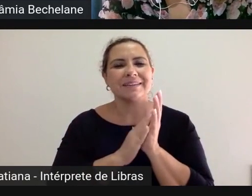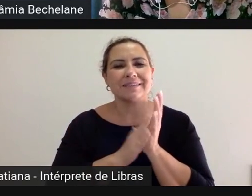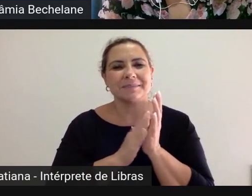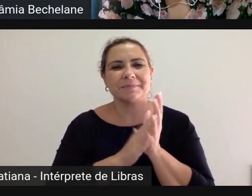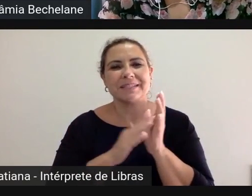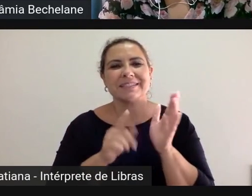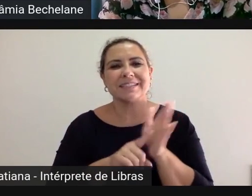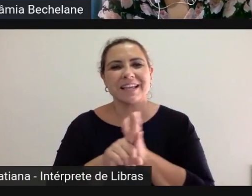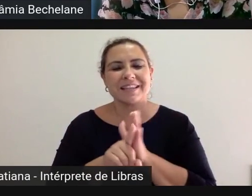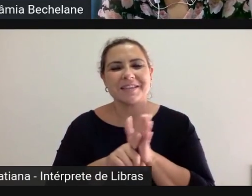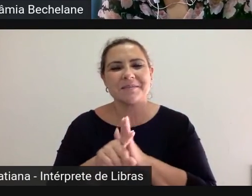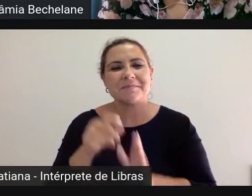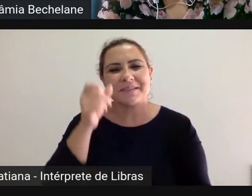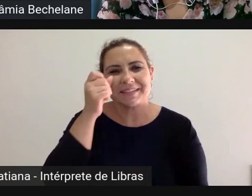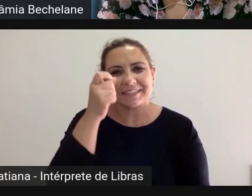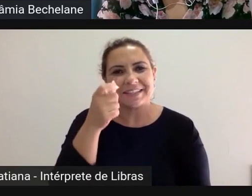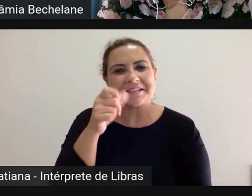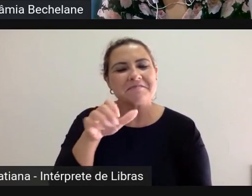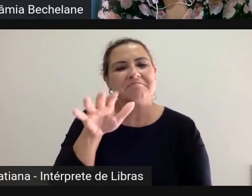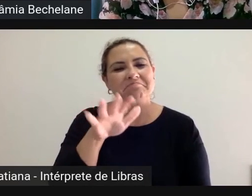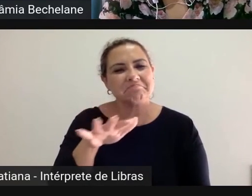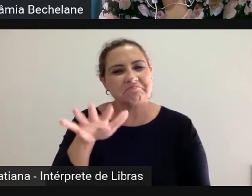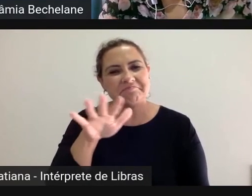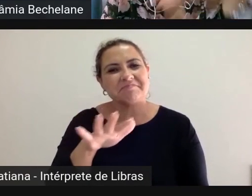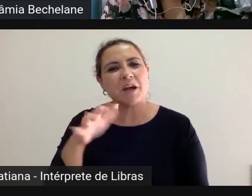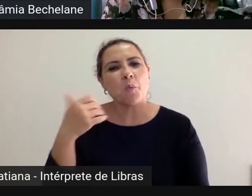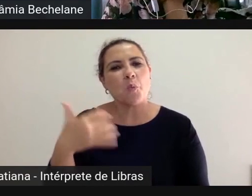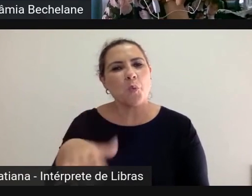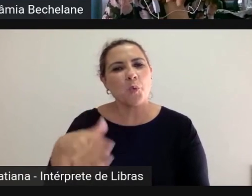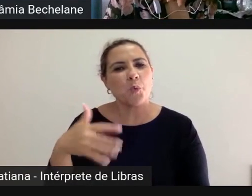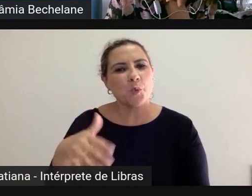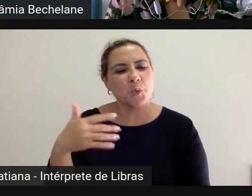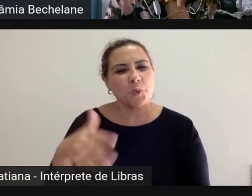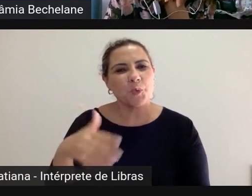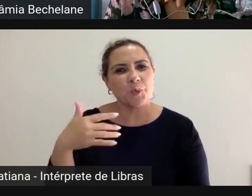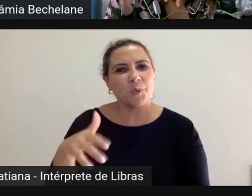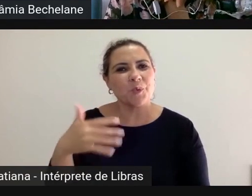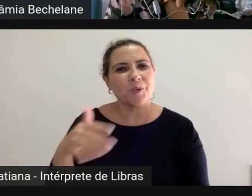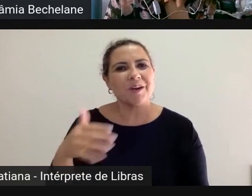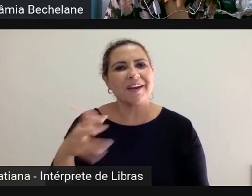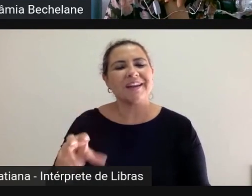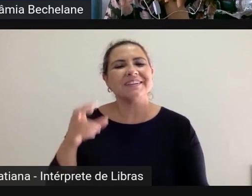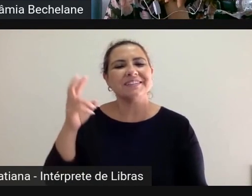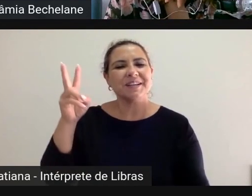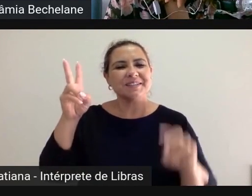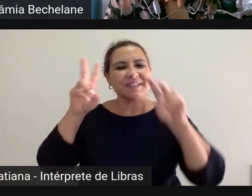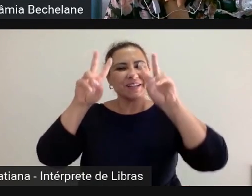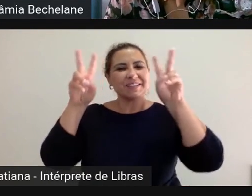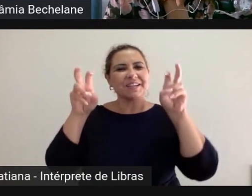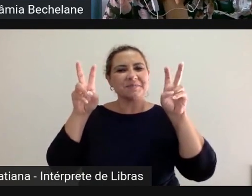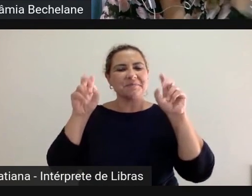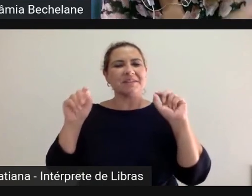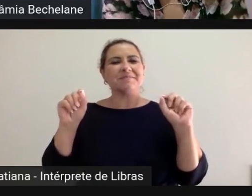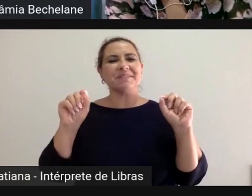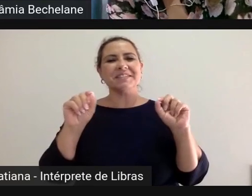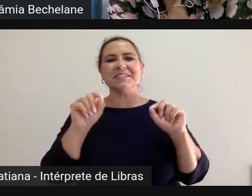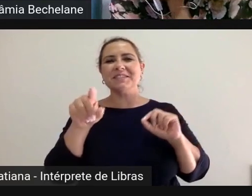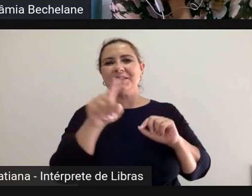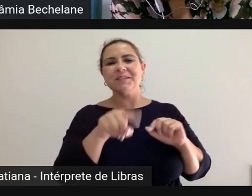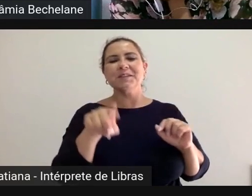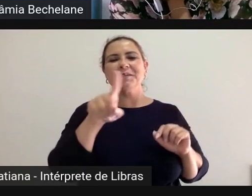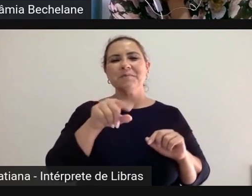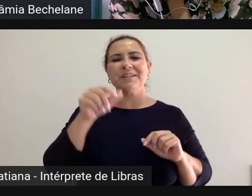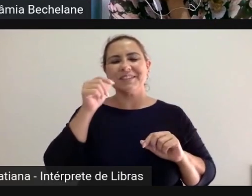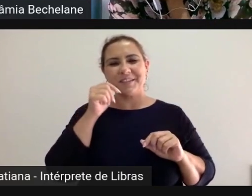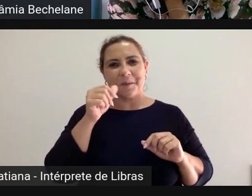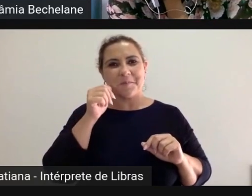muito interessantes, uma mesa riquíssima, uma mesa, né, Isabela, de mulheres, apesar